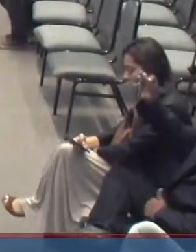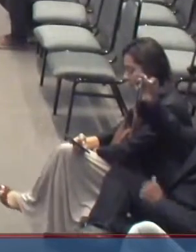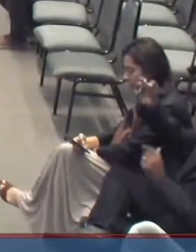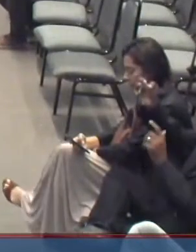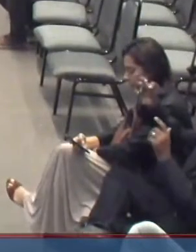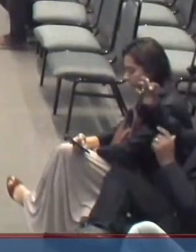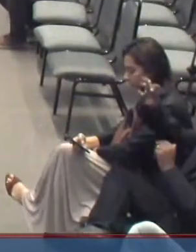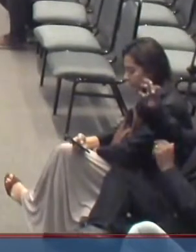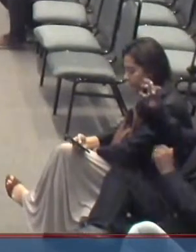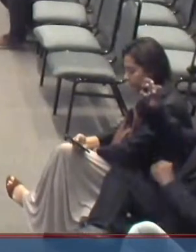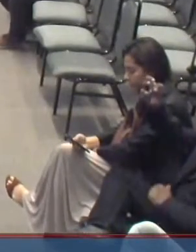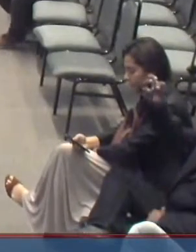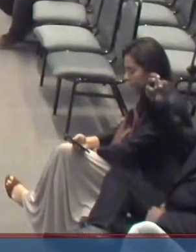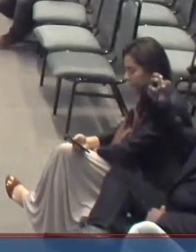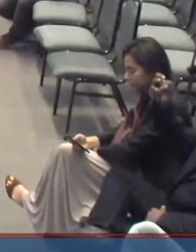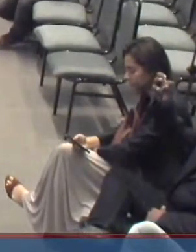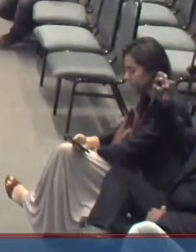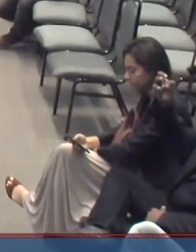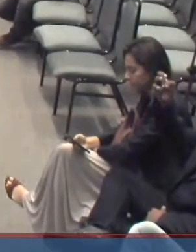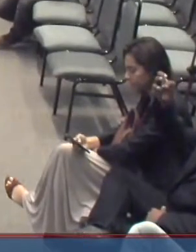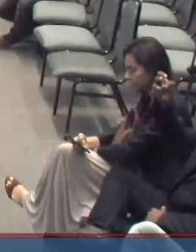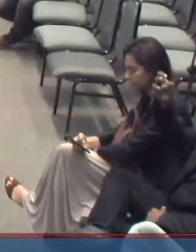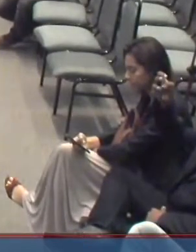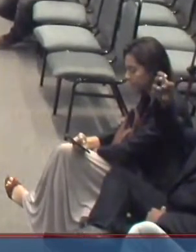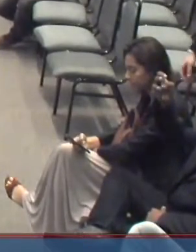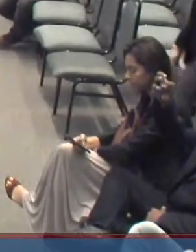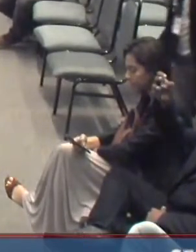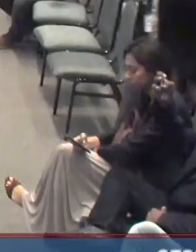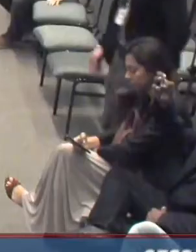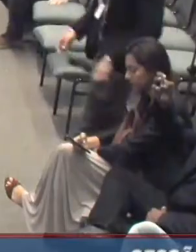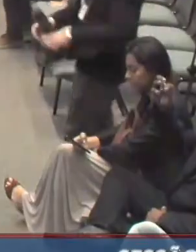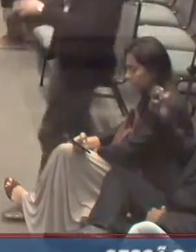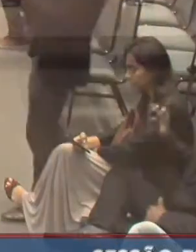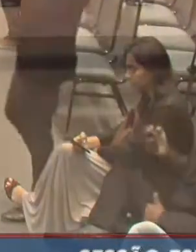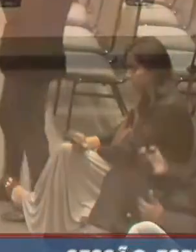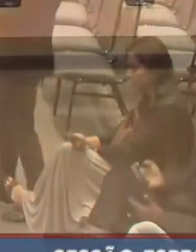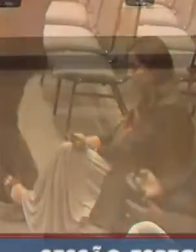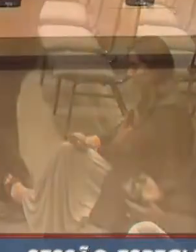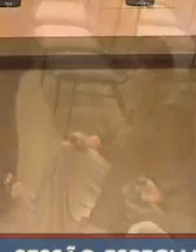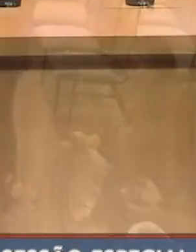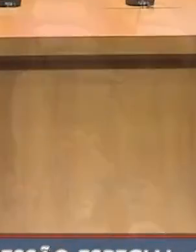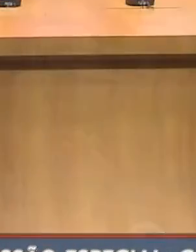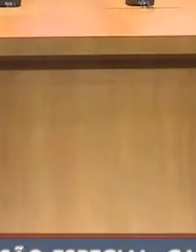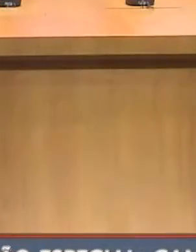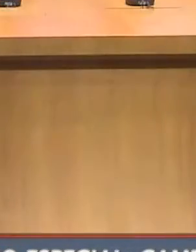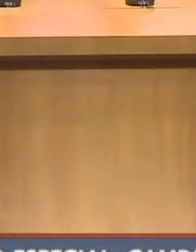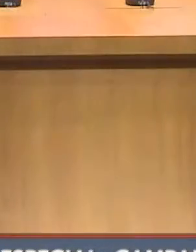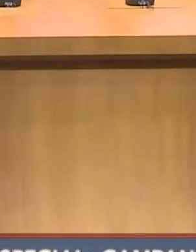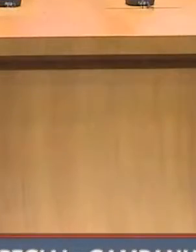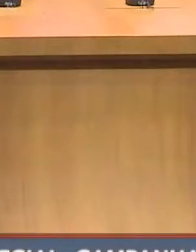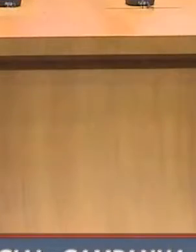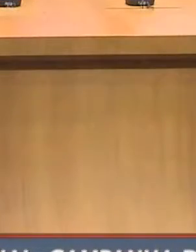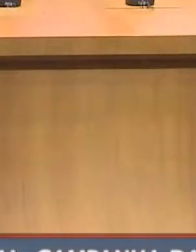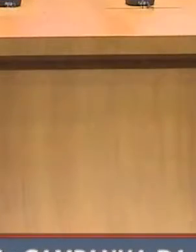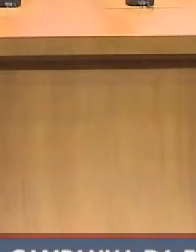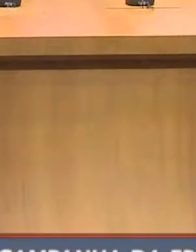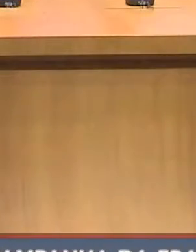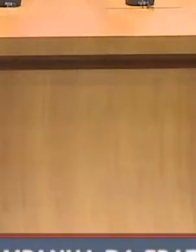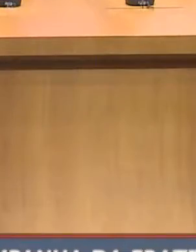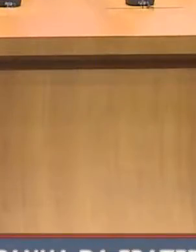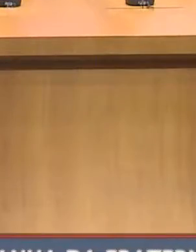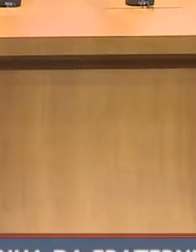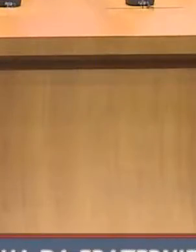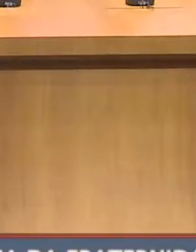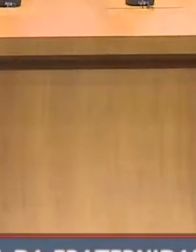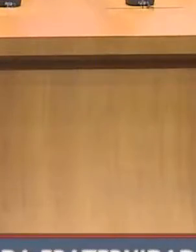Arrependei-vos, eis que o tempo já chegou. Tempo de paz, justiça e reconciliação.